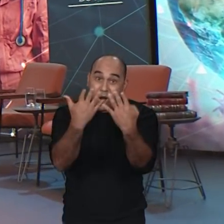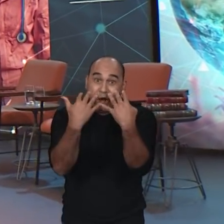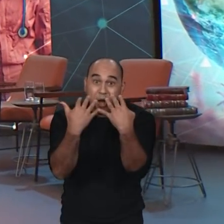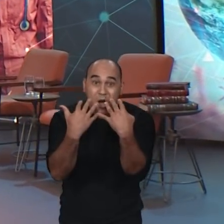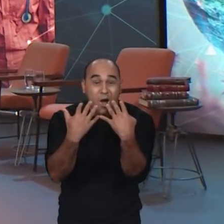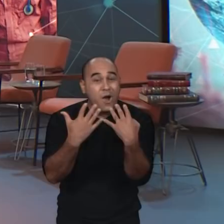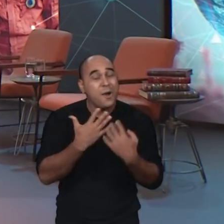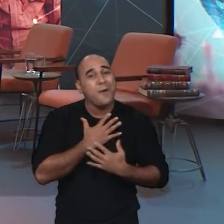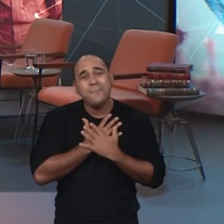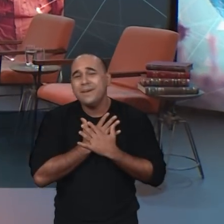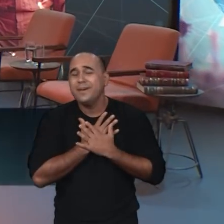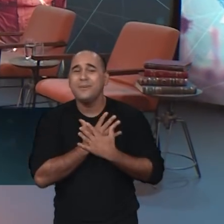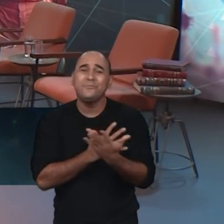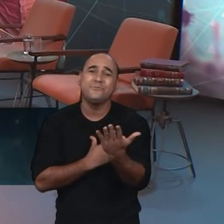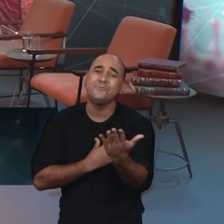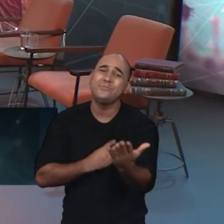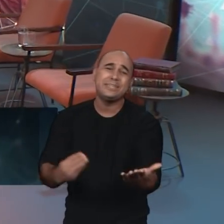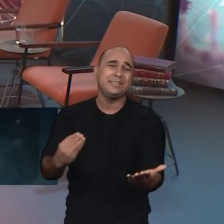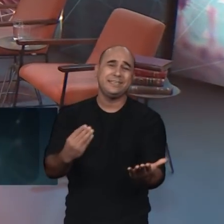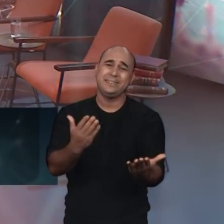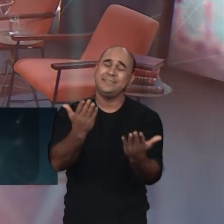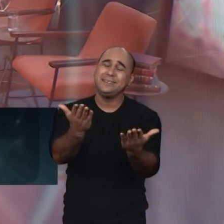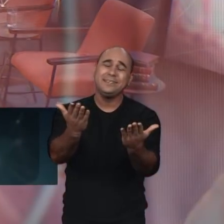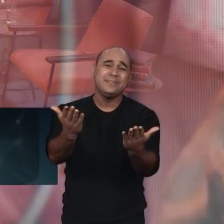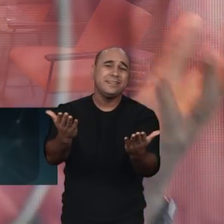Ouça, meu